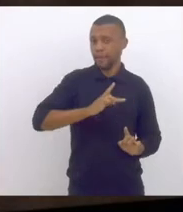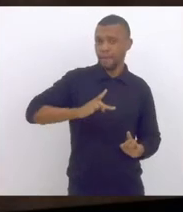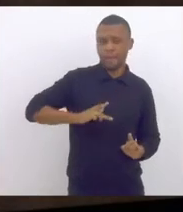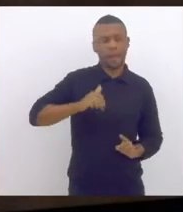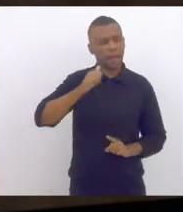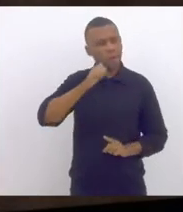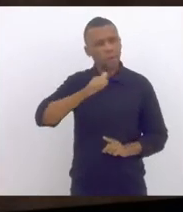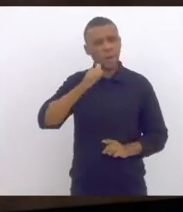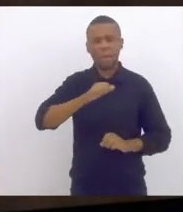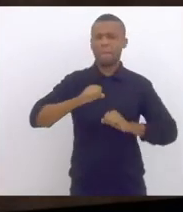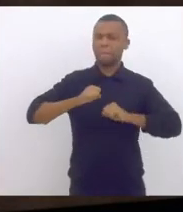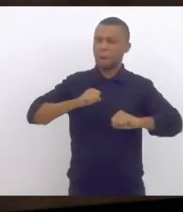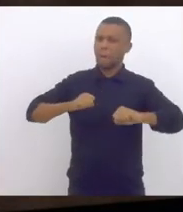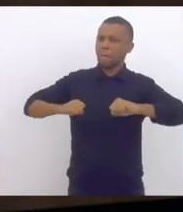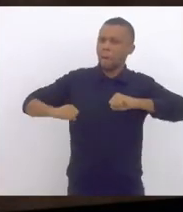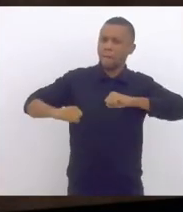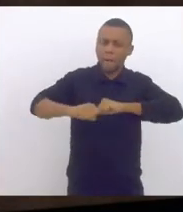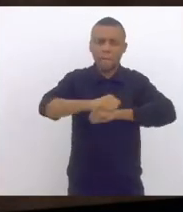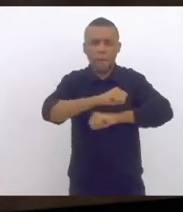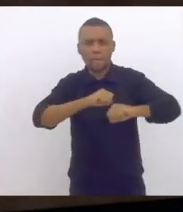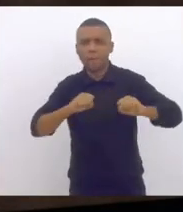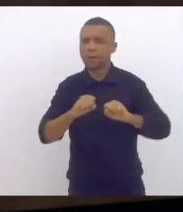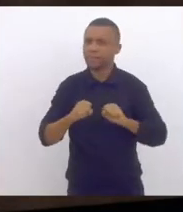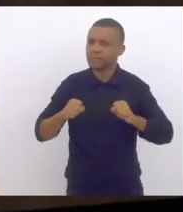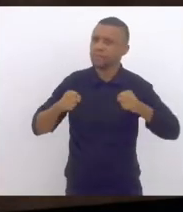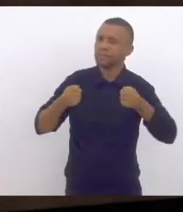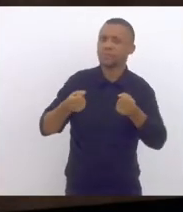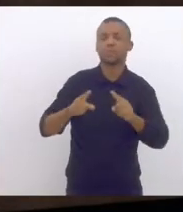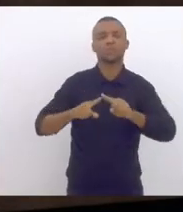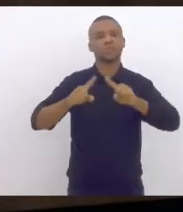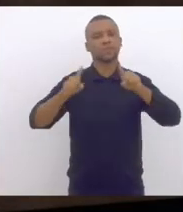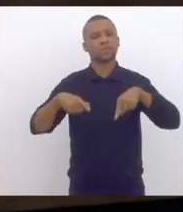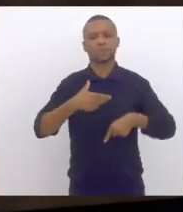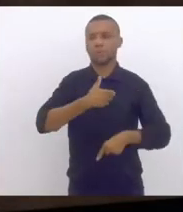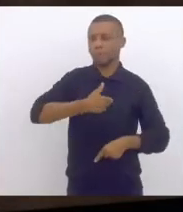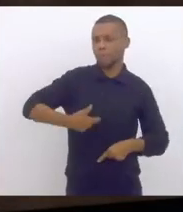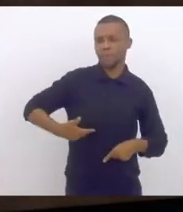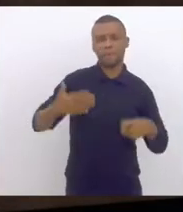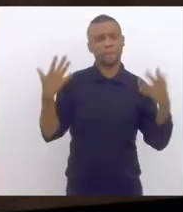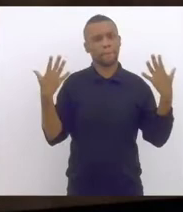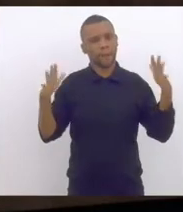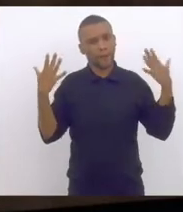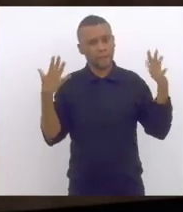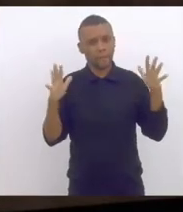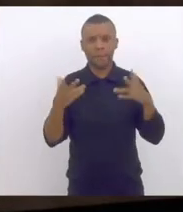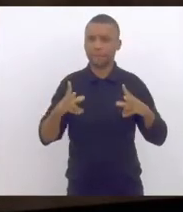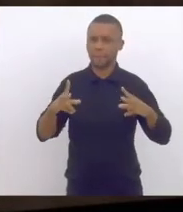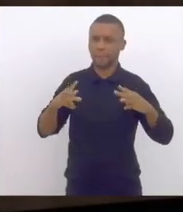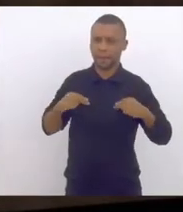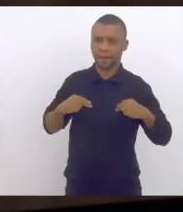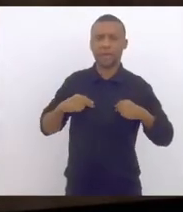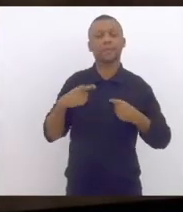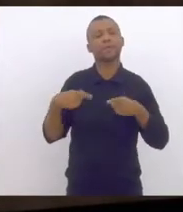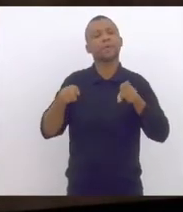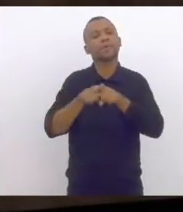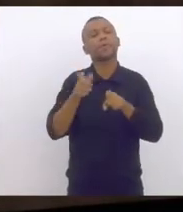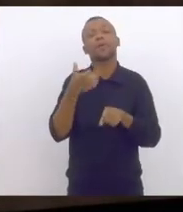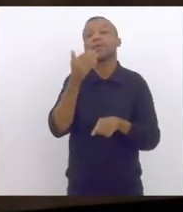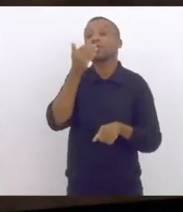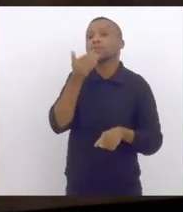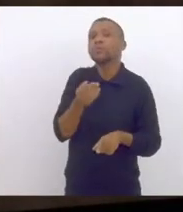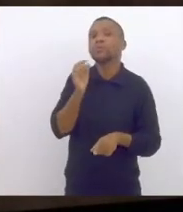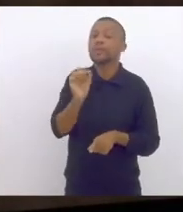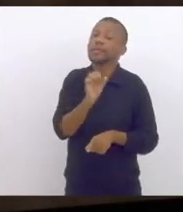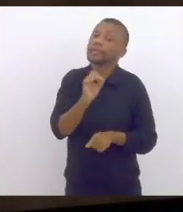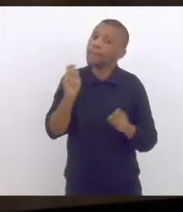mulher, imbatível na defesa dos servidores públicos. Parabéns, mais do que merecida. E queria aqui pedir, senhor presidente,